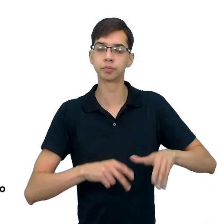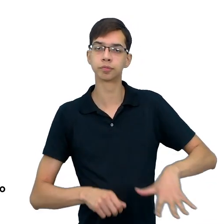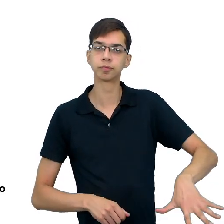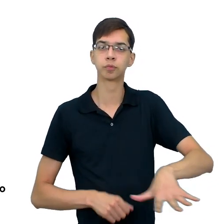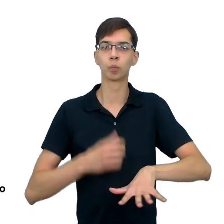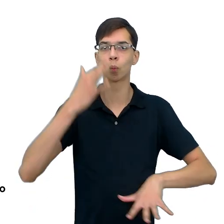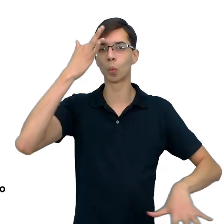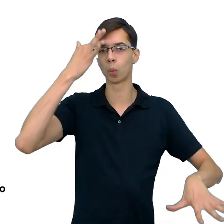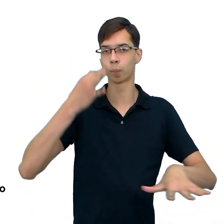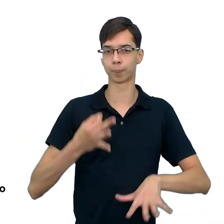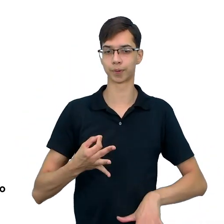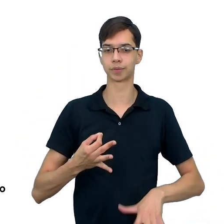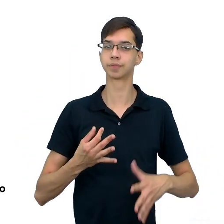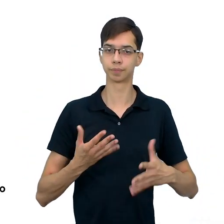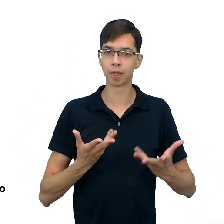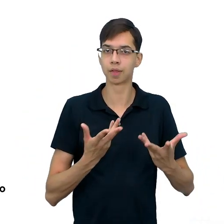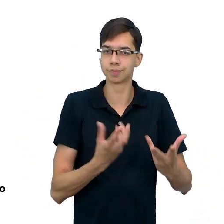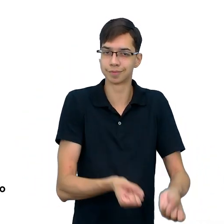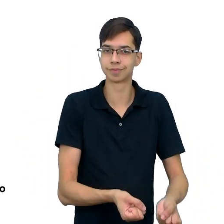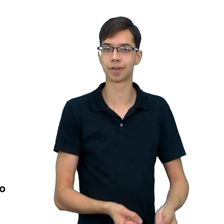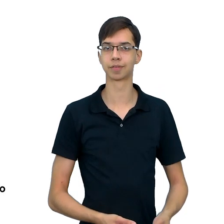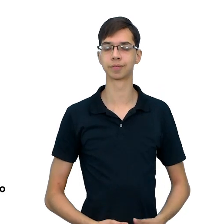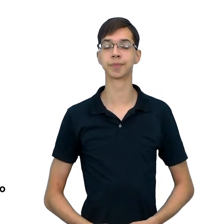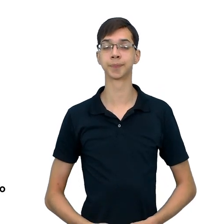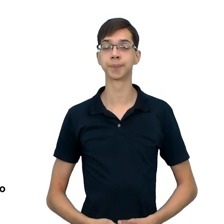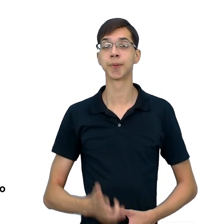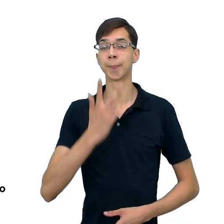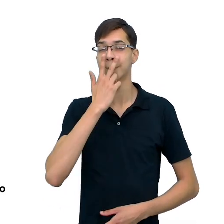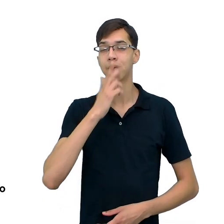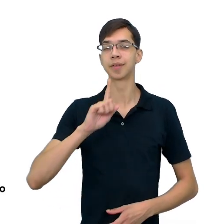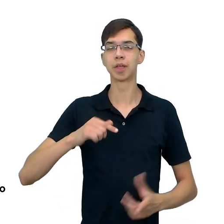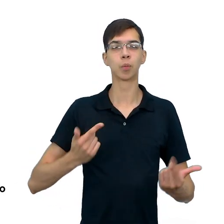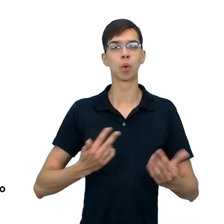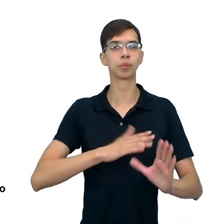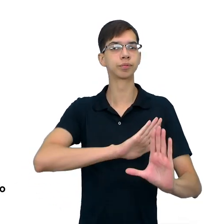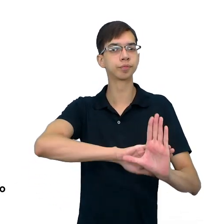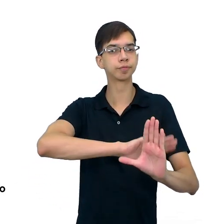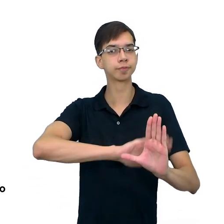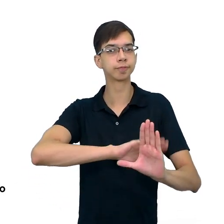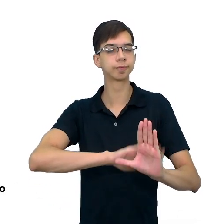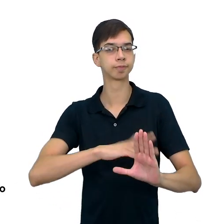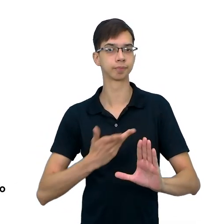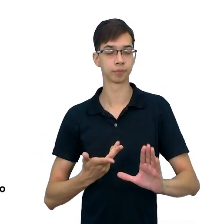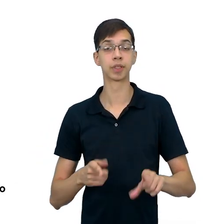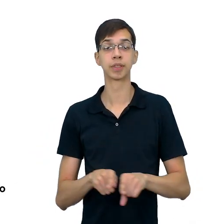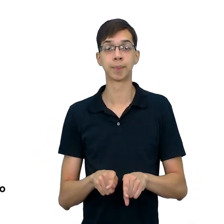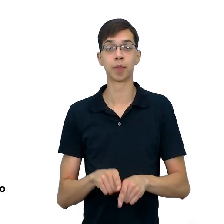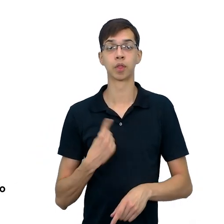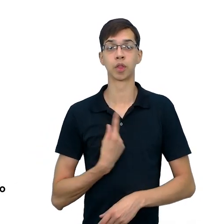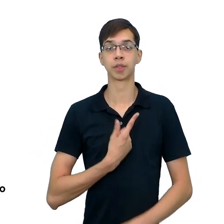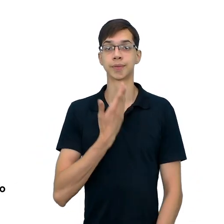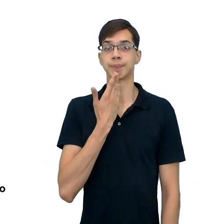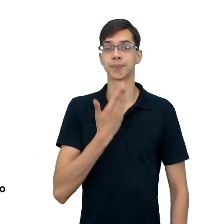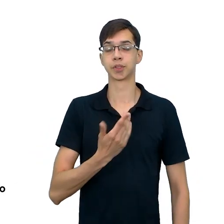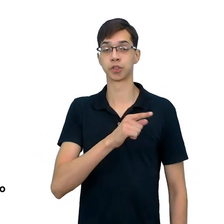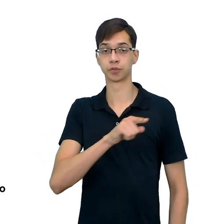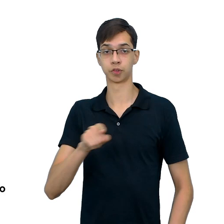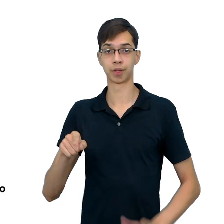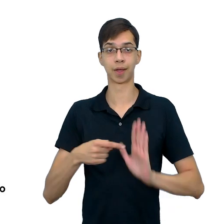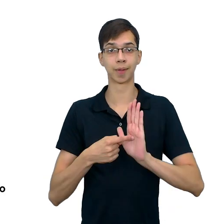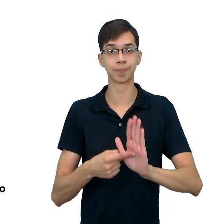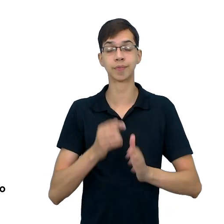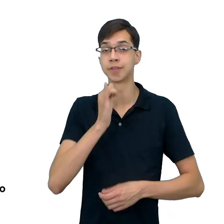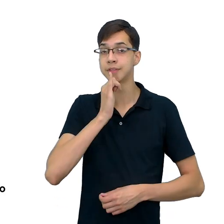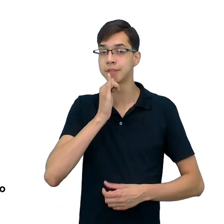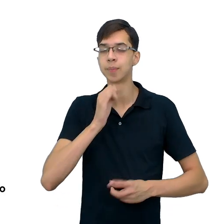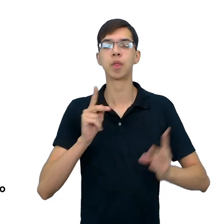quem escreve, escreve para alguém com alguma intencionalidade, né? E nós recomendamos também que vocês apresentem os mesmos